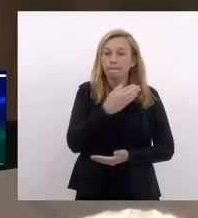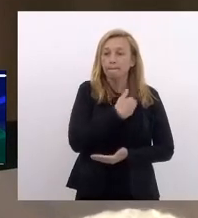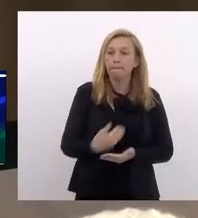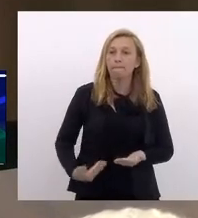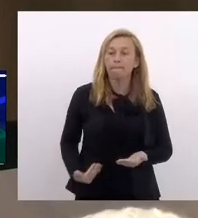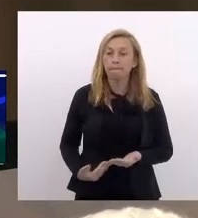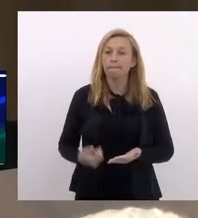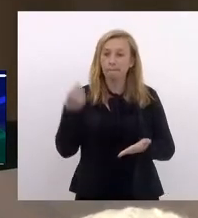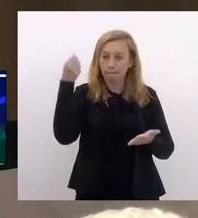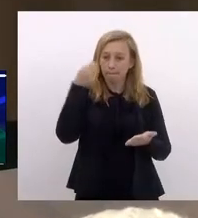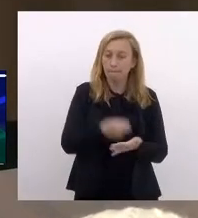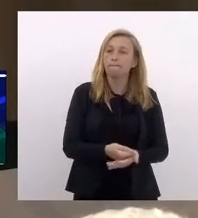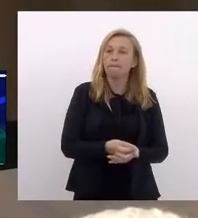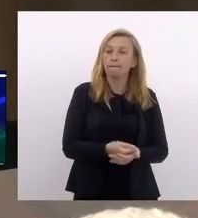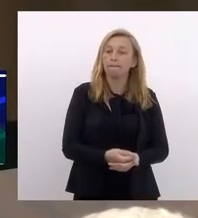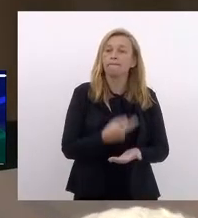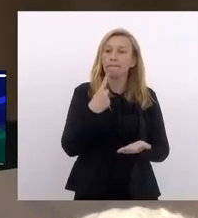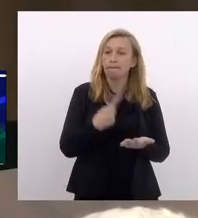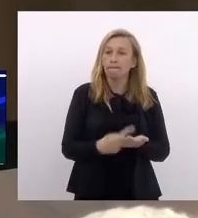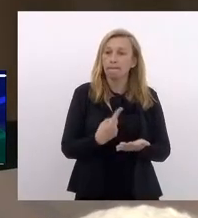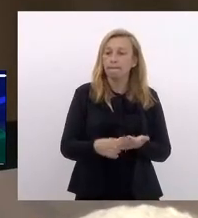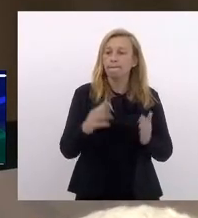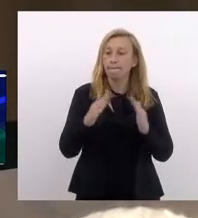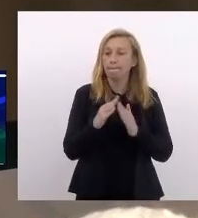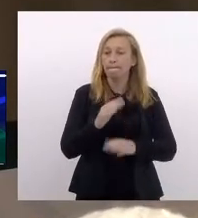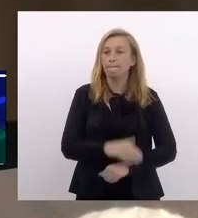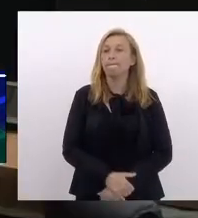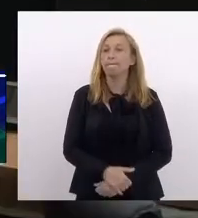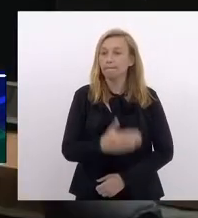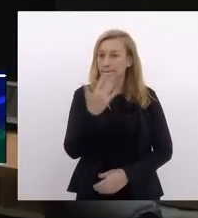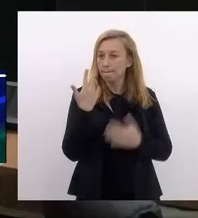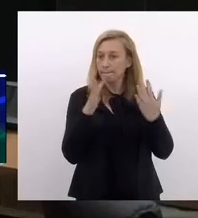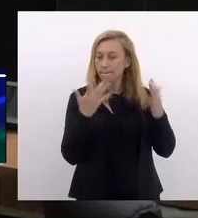cumprir com o que foi acordado nesta casa.